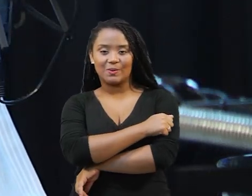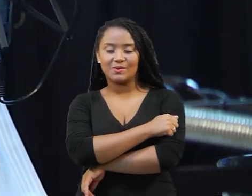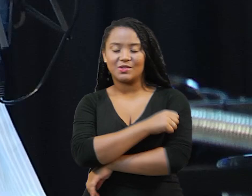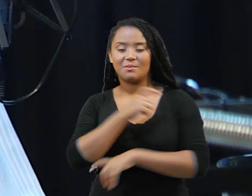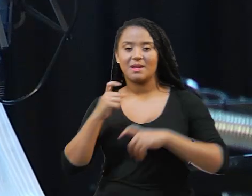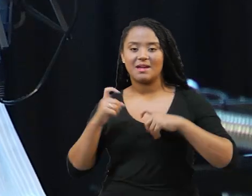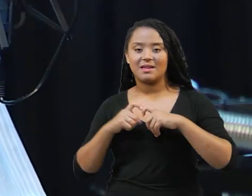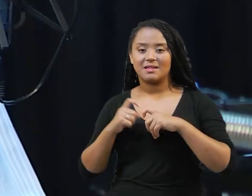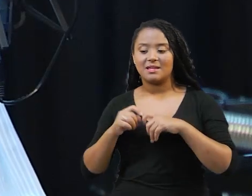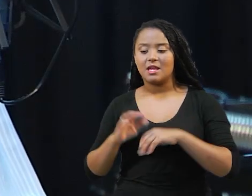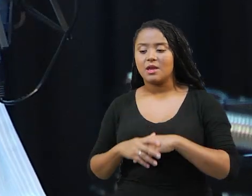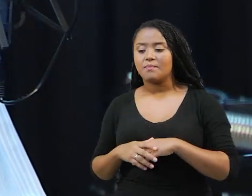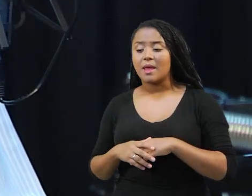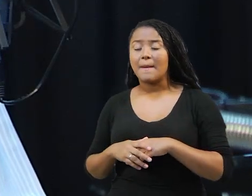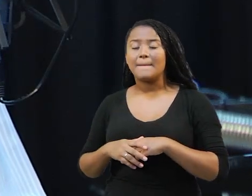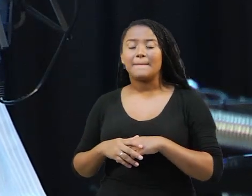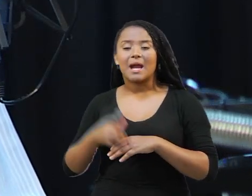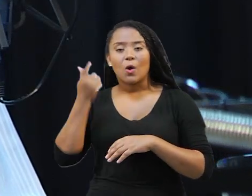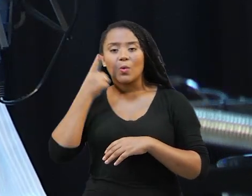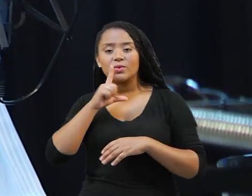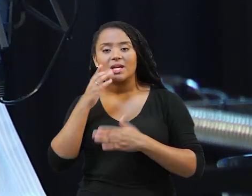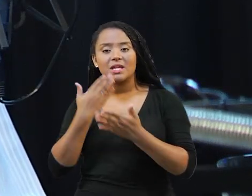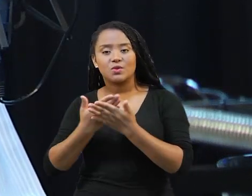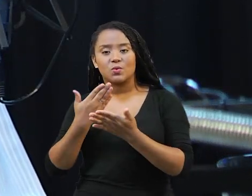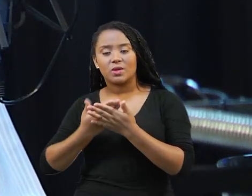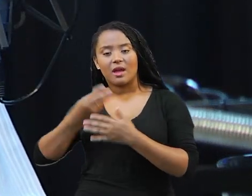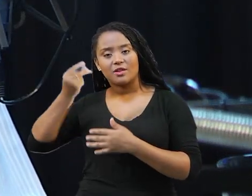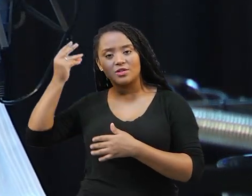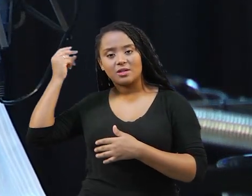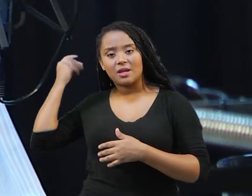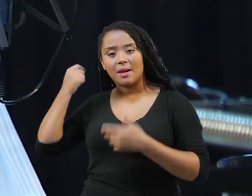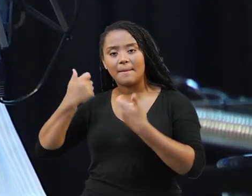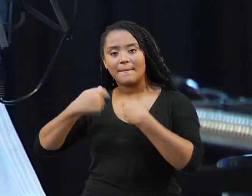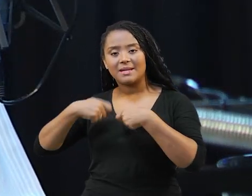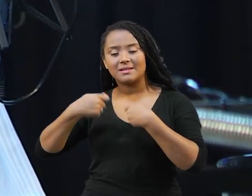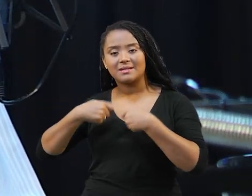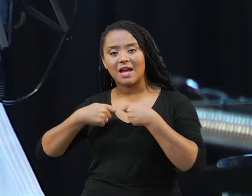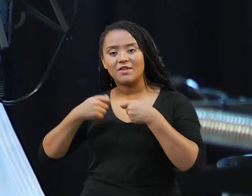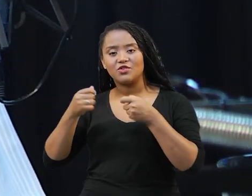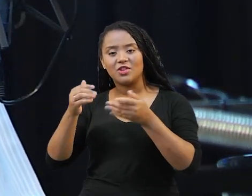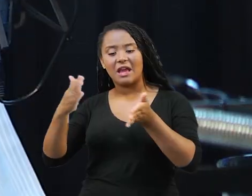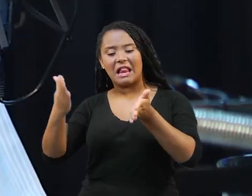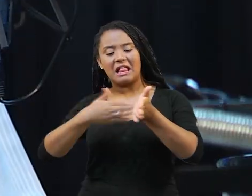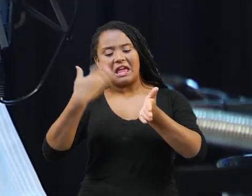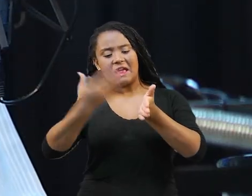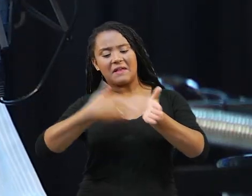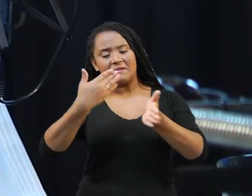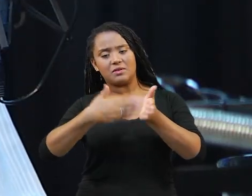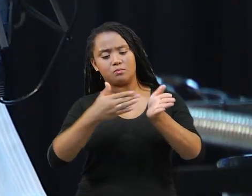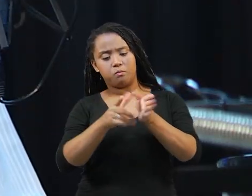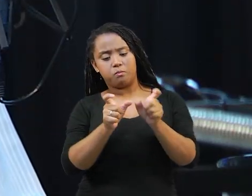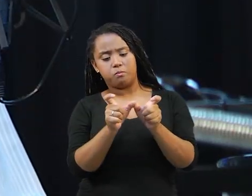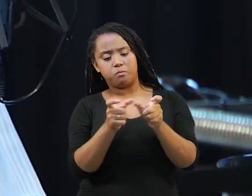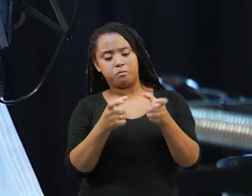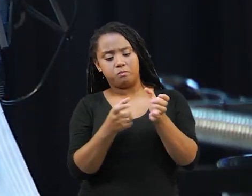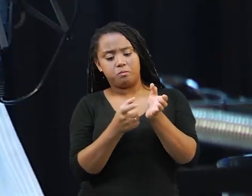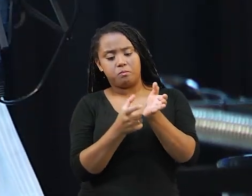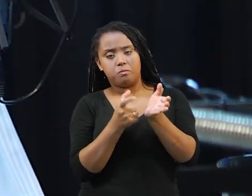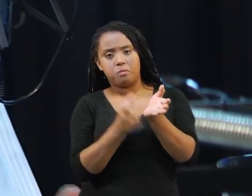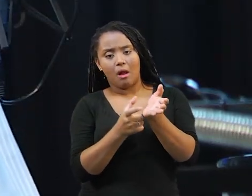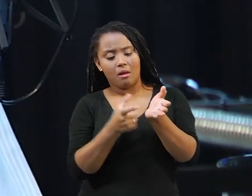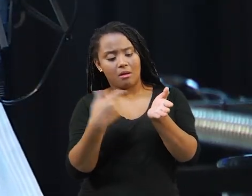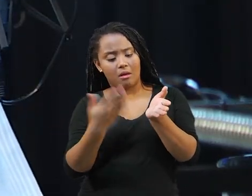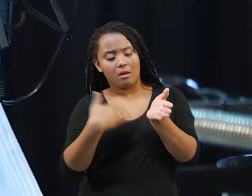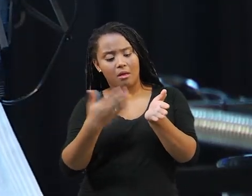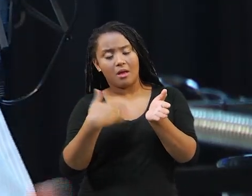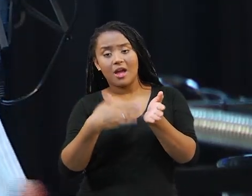gente estudar antigamente, a gente tinha que pegar livros imensos, não? E não só estudar